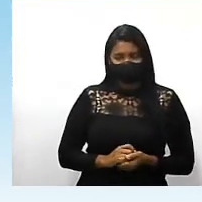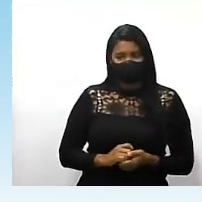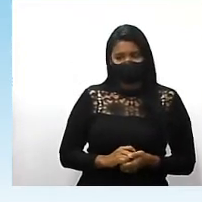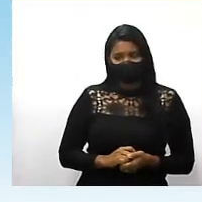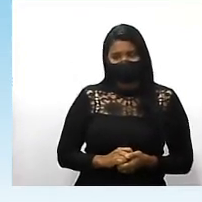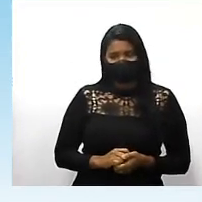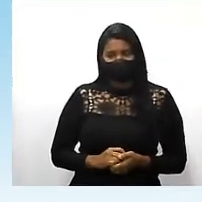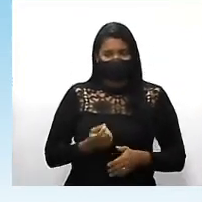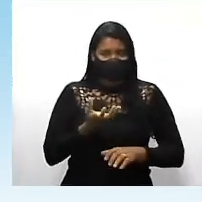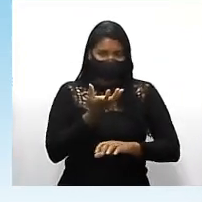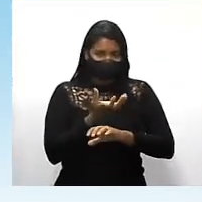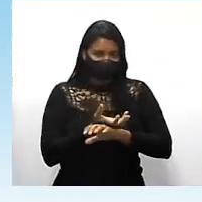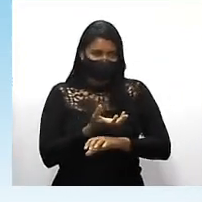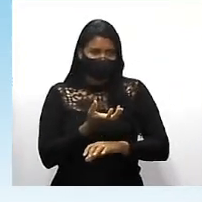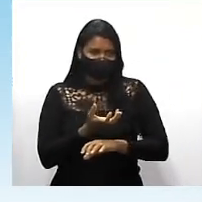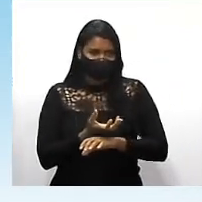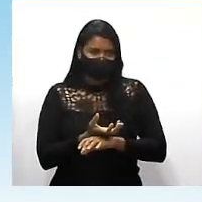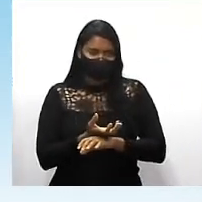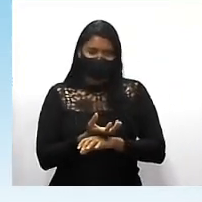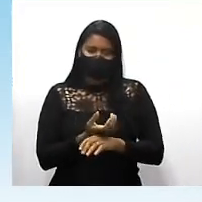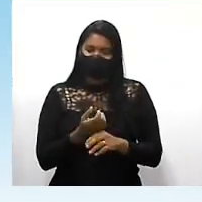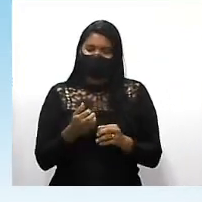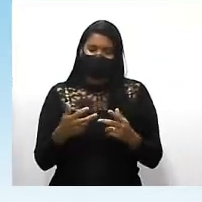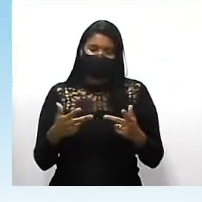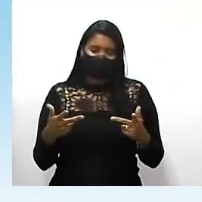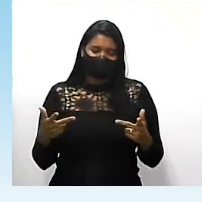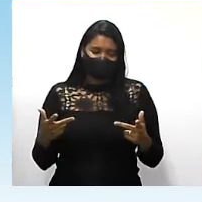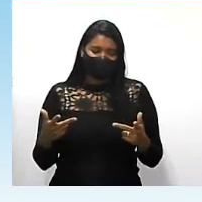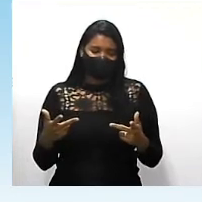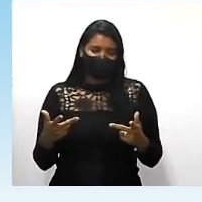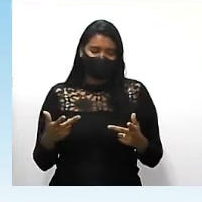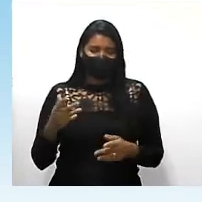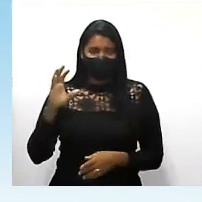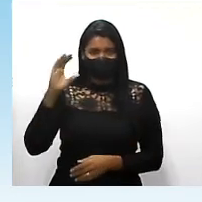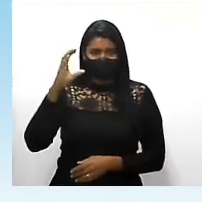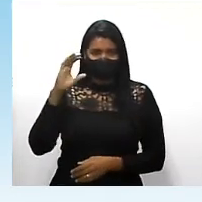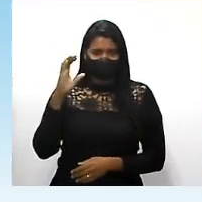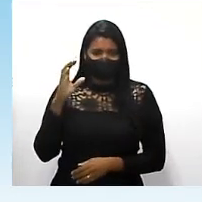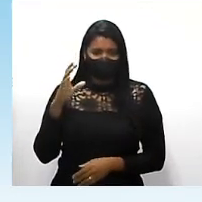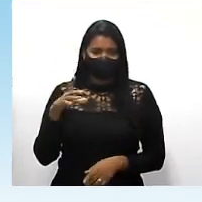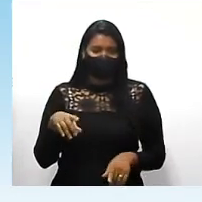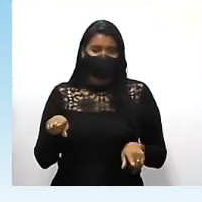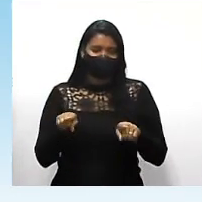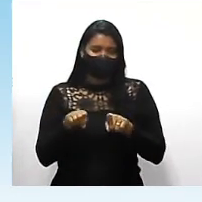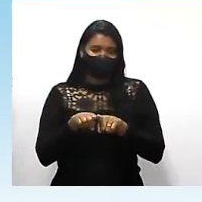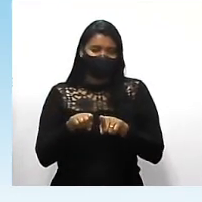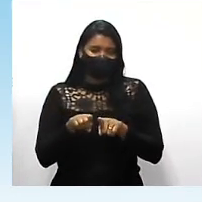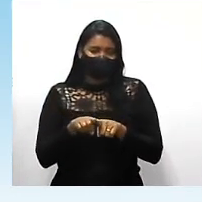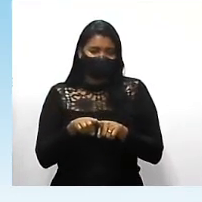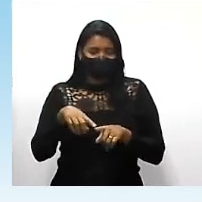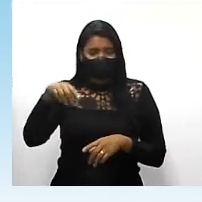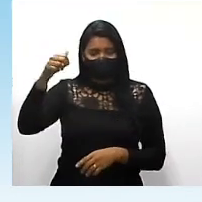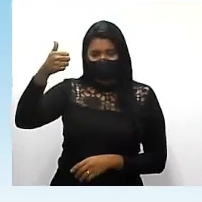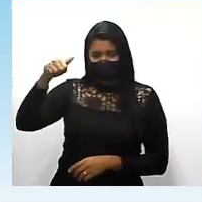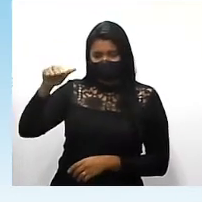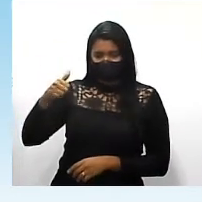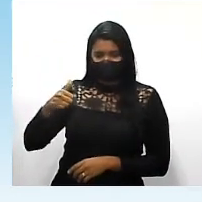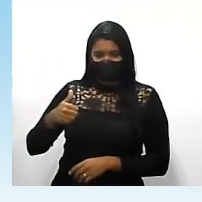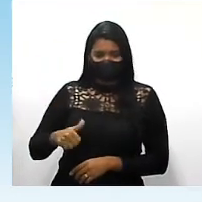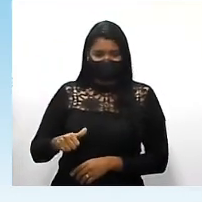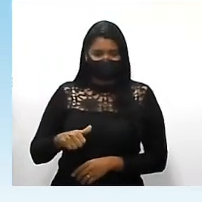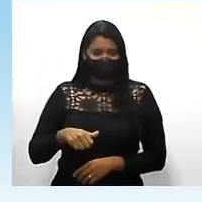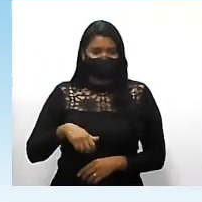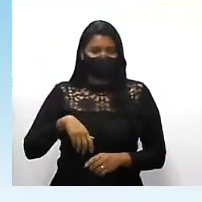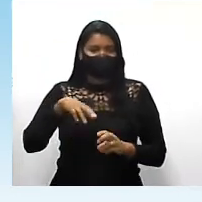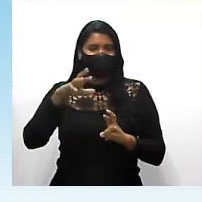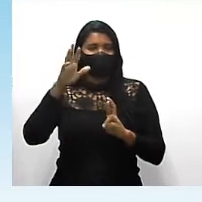as disciplinas ou algumas das ciências estarão juntas para analisar questões referentes à